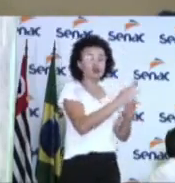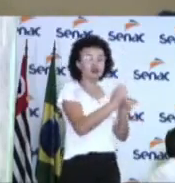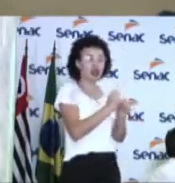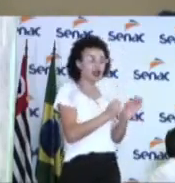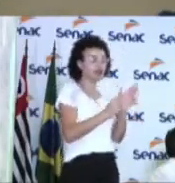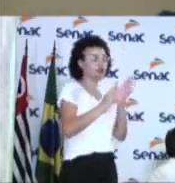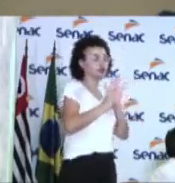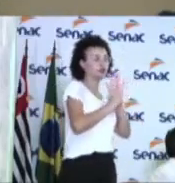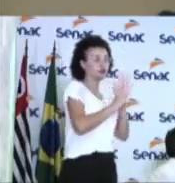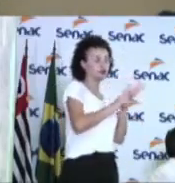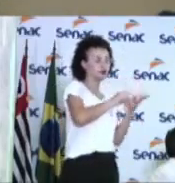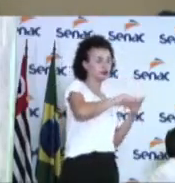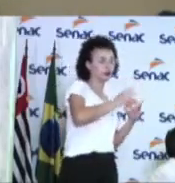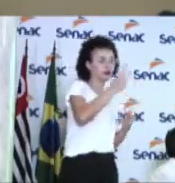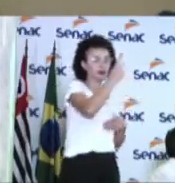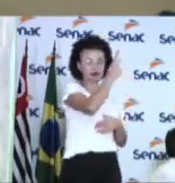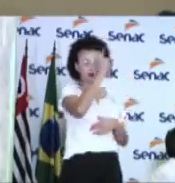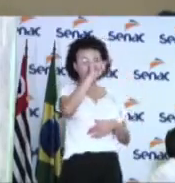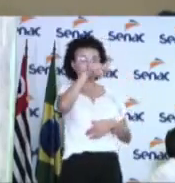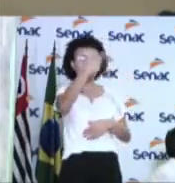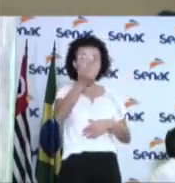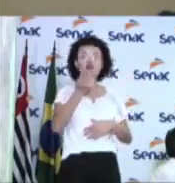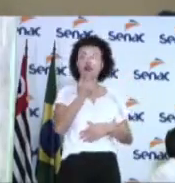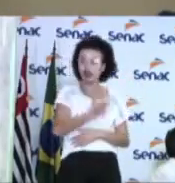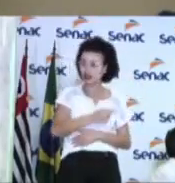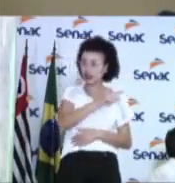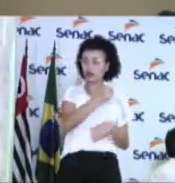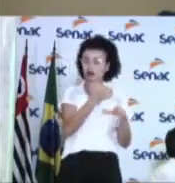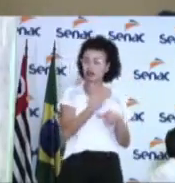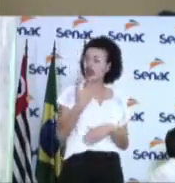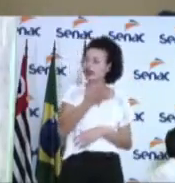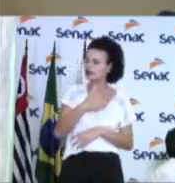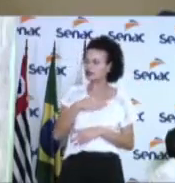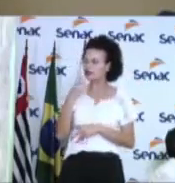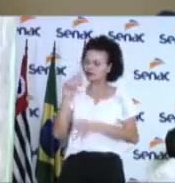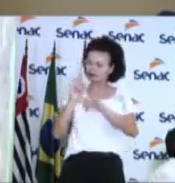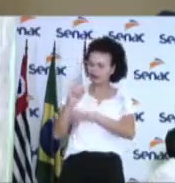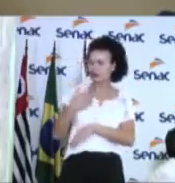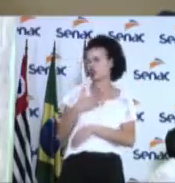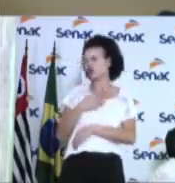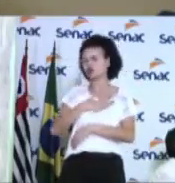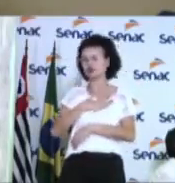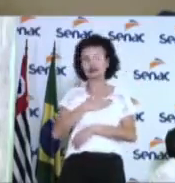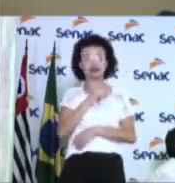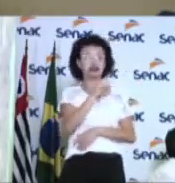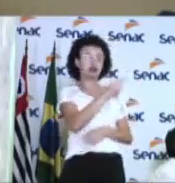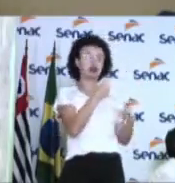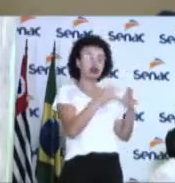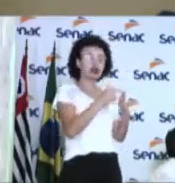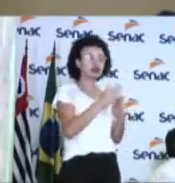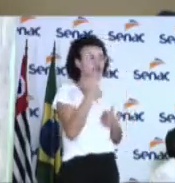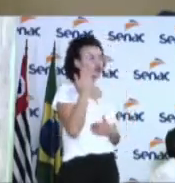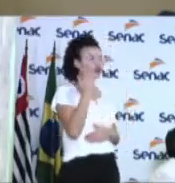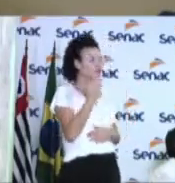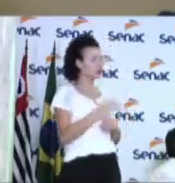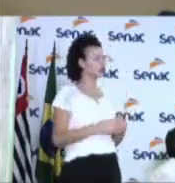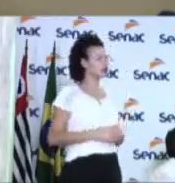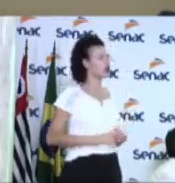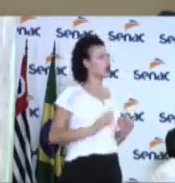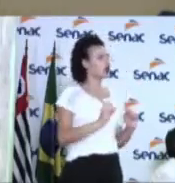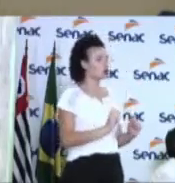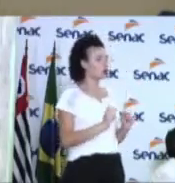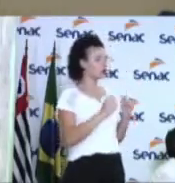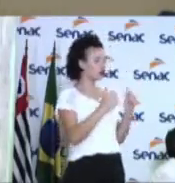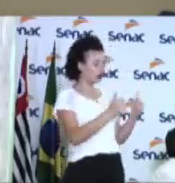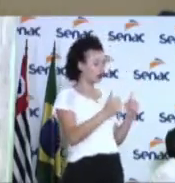tem trabalhos na rua que estão dando certo, que o cliente começa a entender pela prova da vida, né, de que tudo bem, vale a pena você